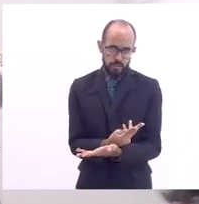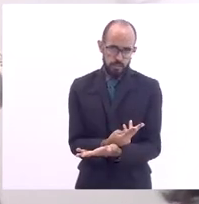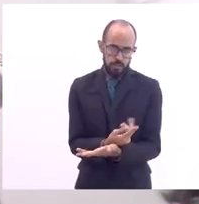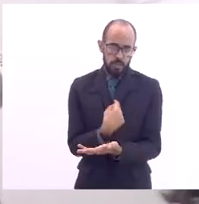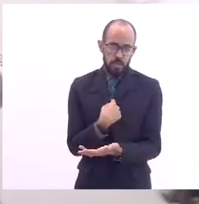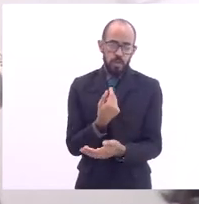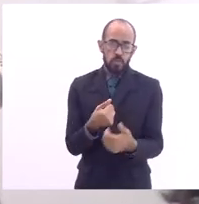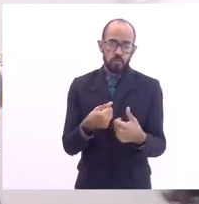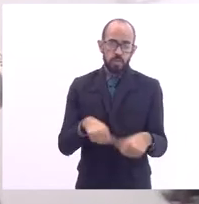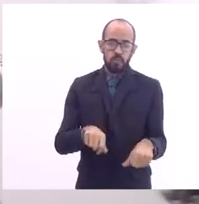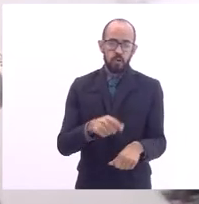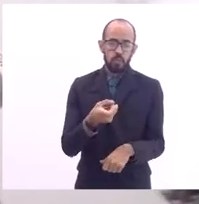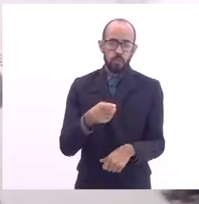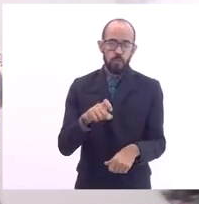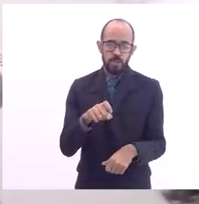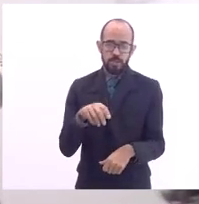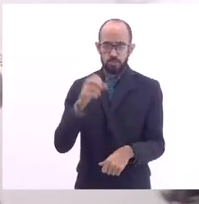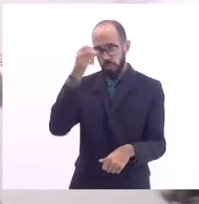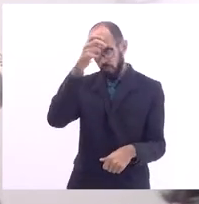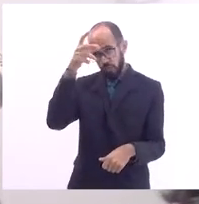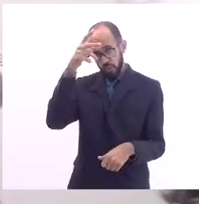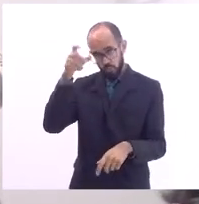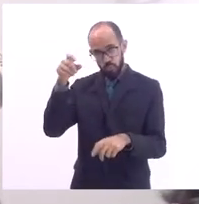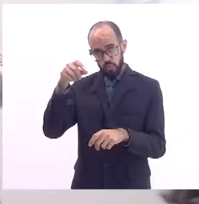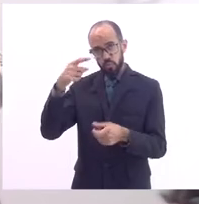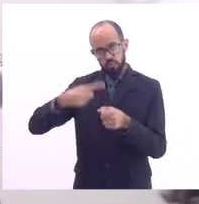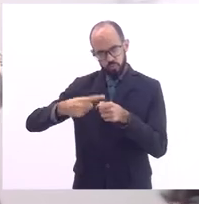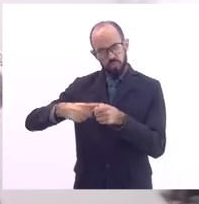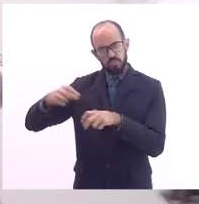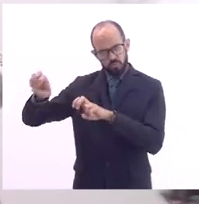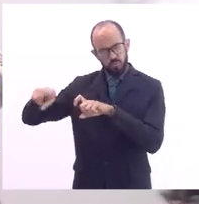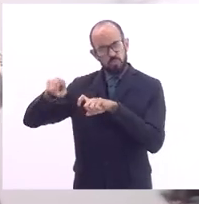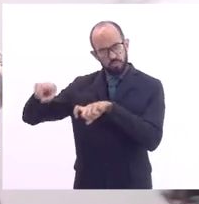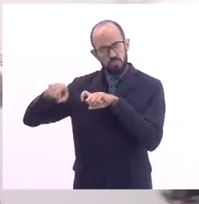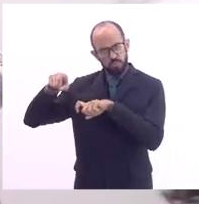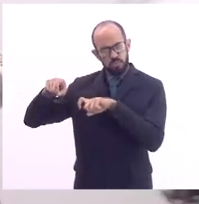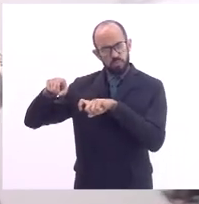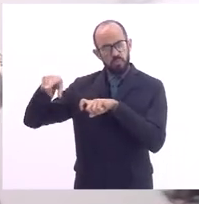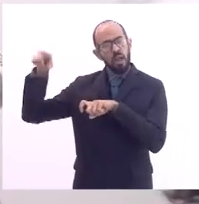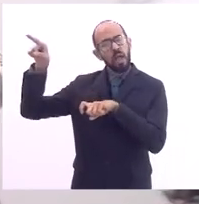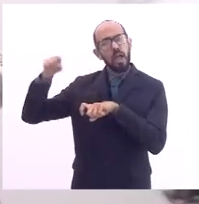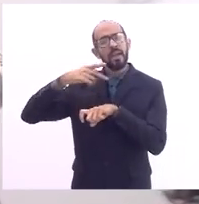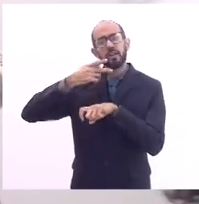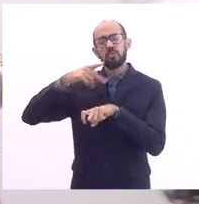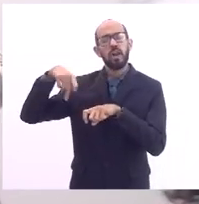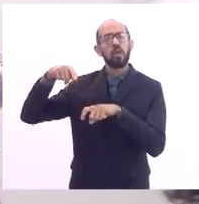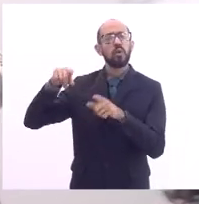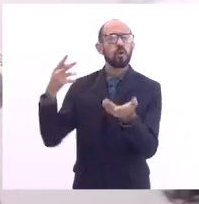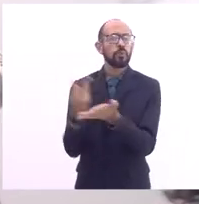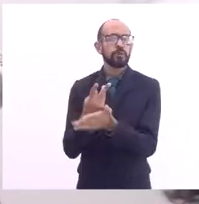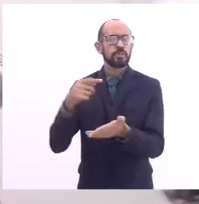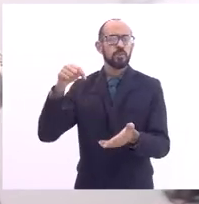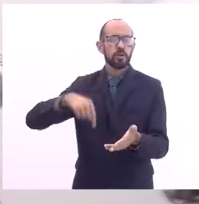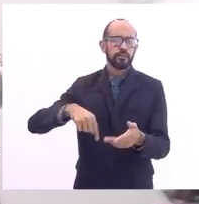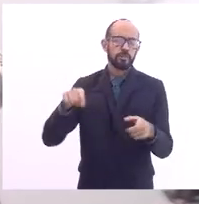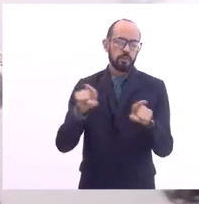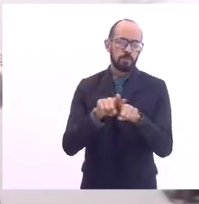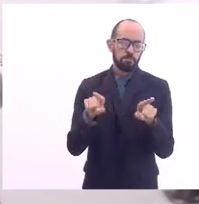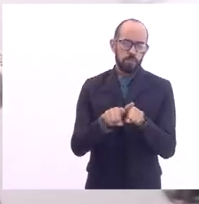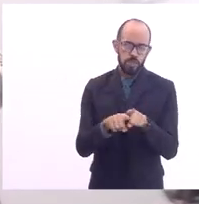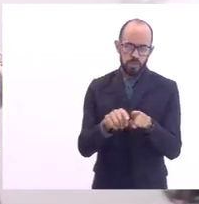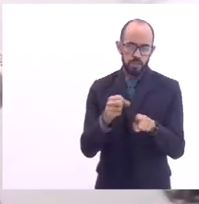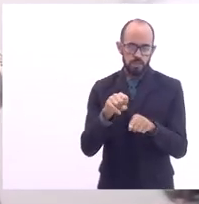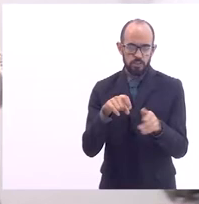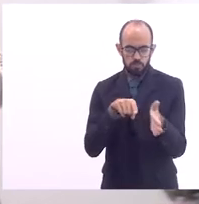interior do Estado e ele colocou também que isso ocorreu no município dele. E, se a gente olhar aí pela